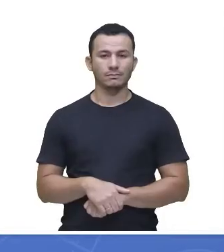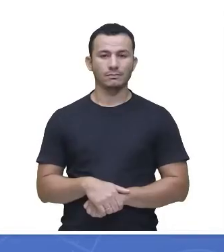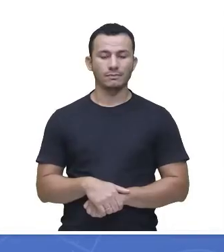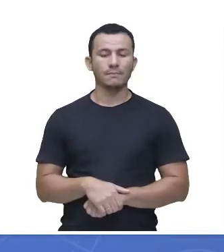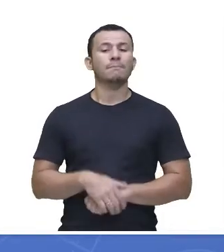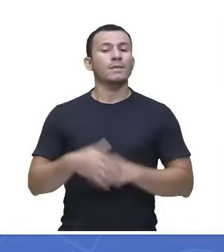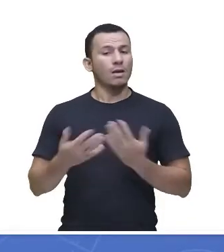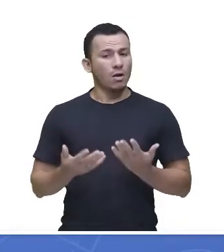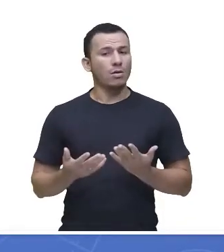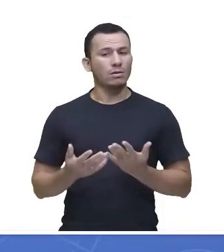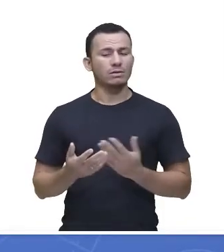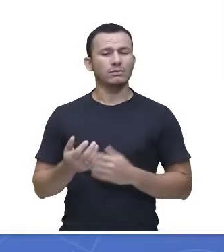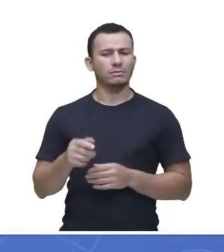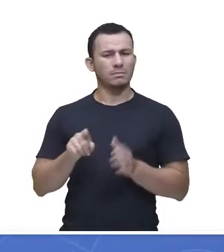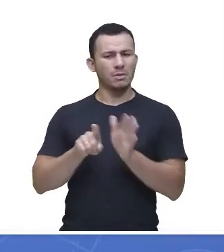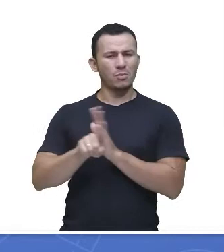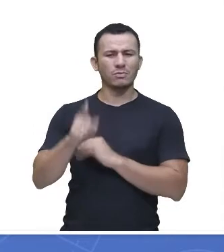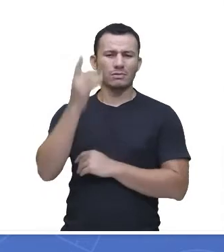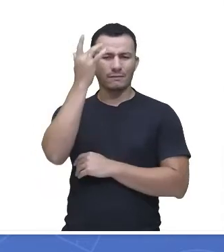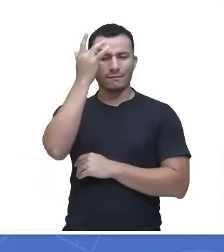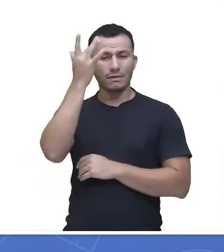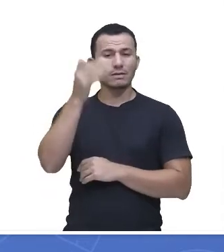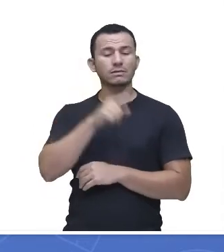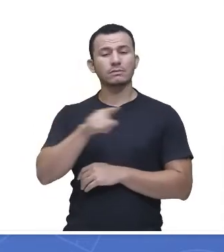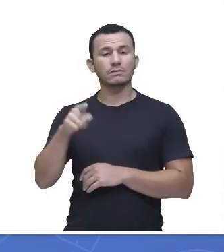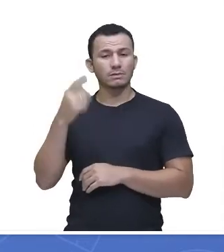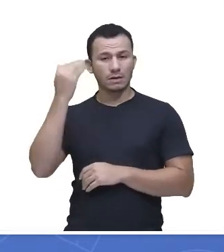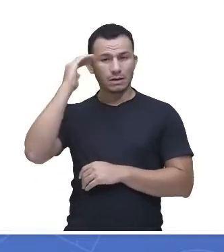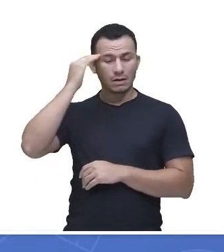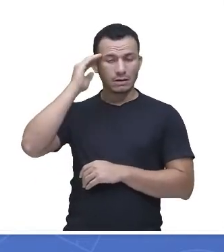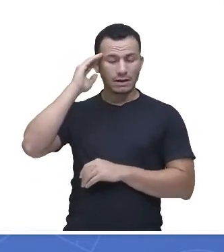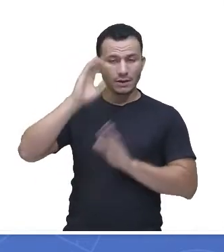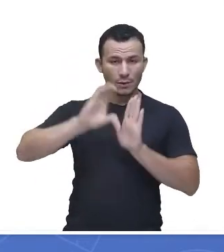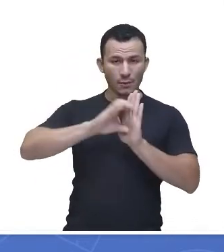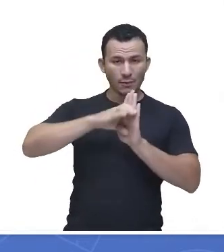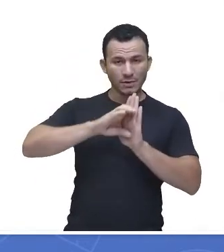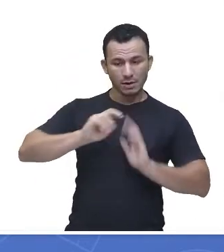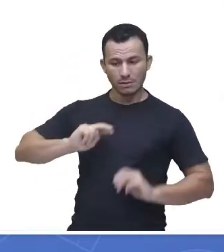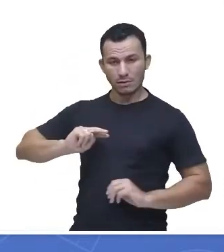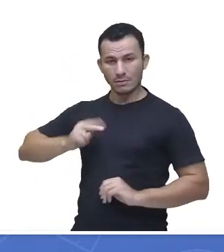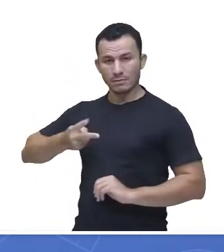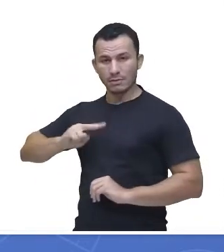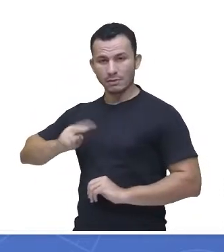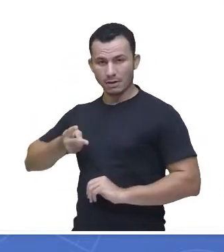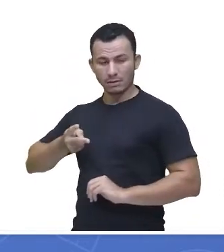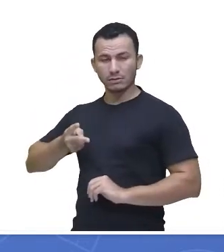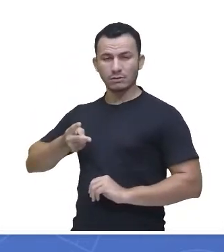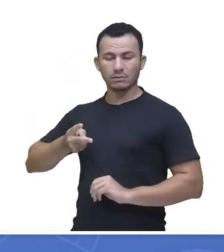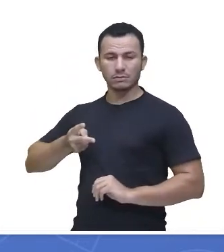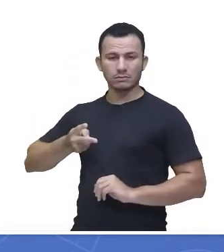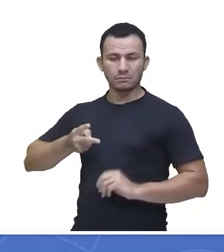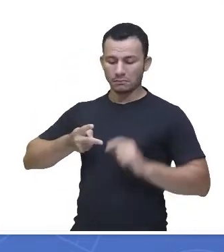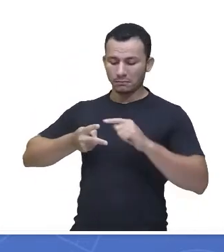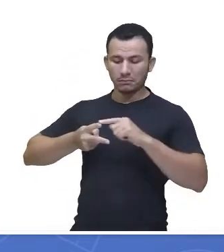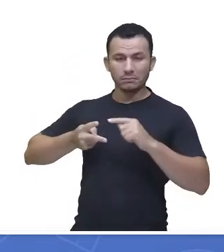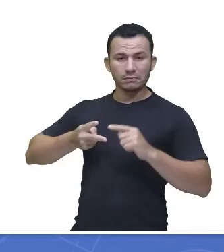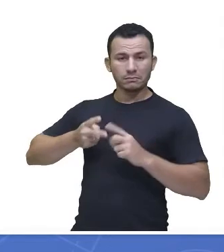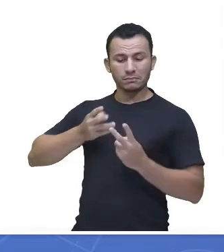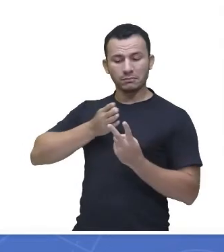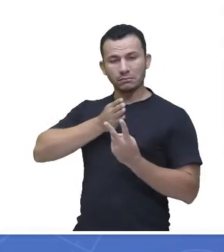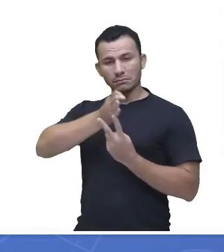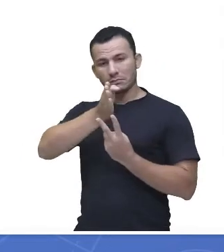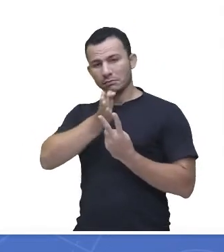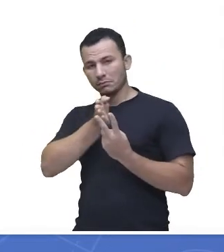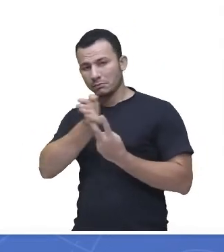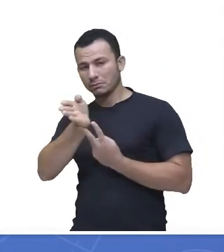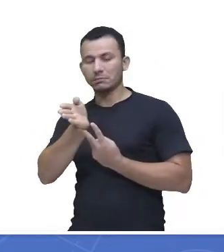essa, tá muito fácil. Se você entender o conceito de ambiguidade, não é? Que consiste em permitir o